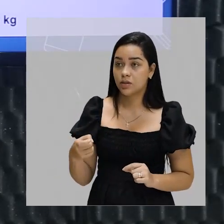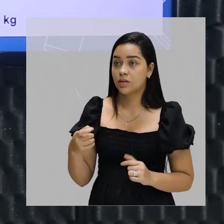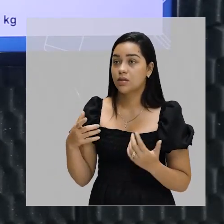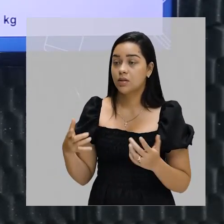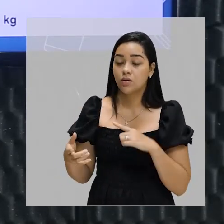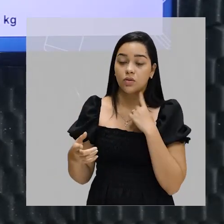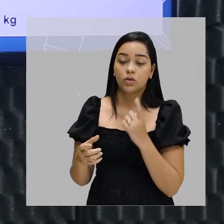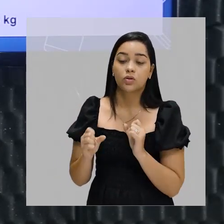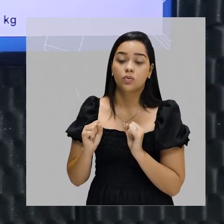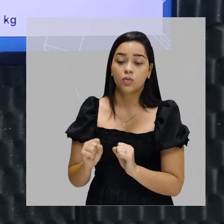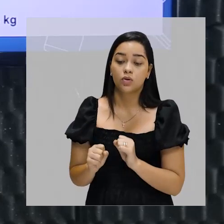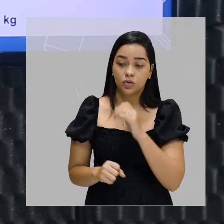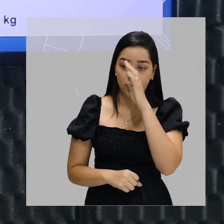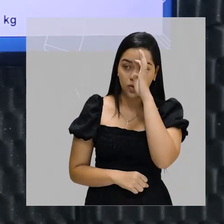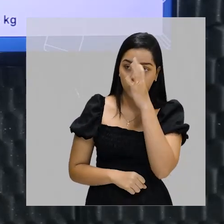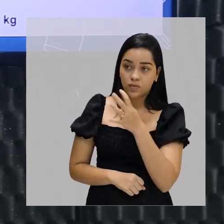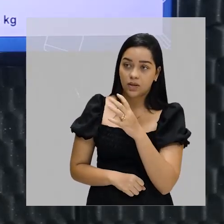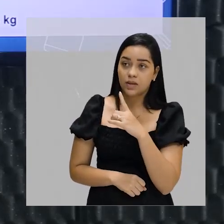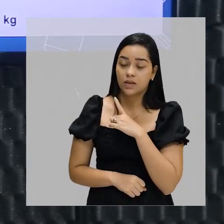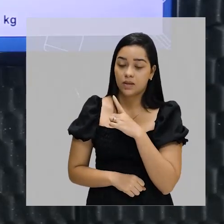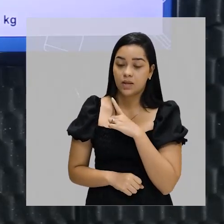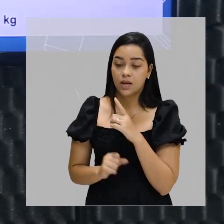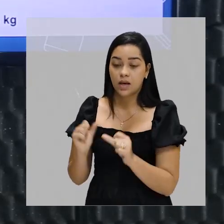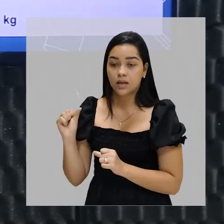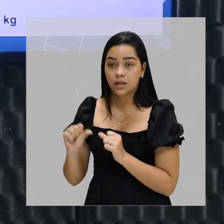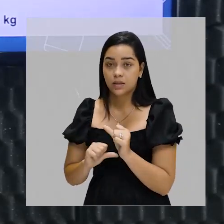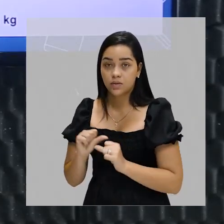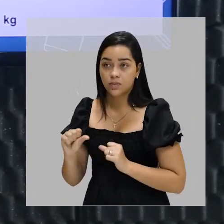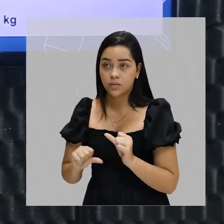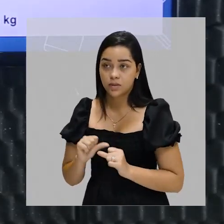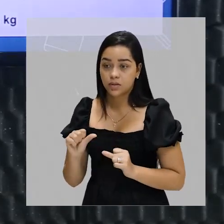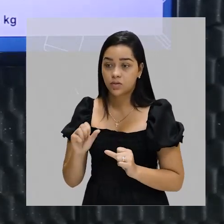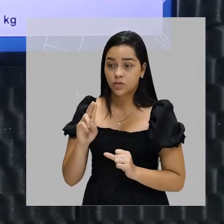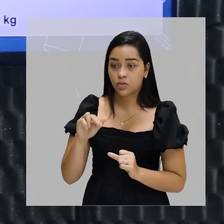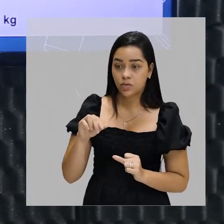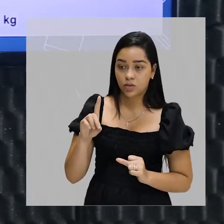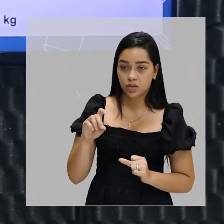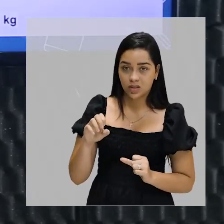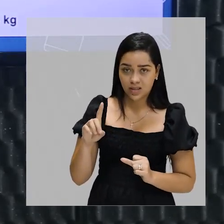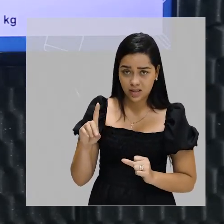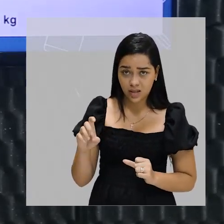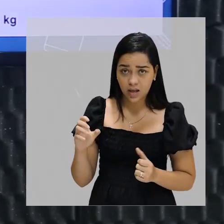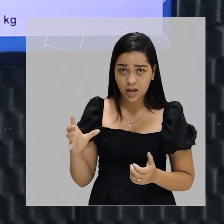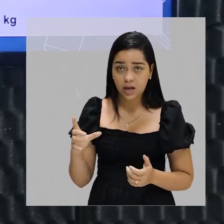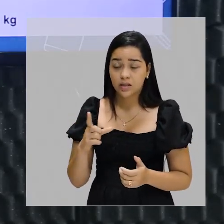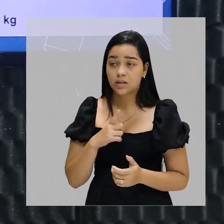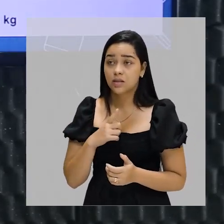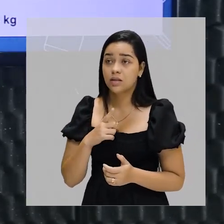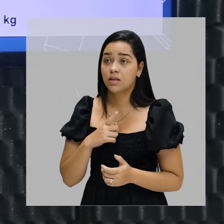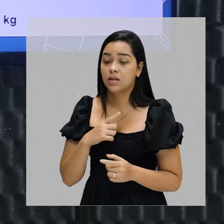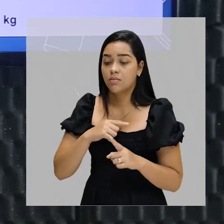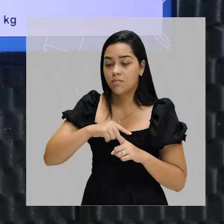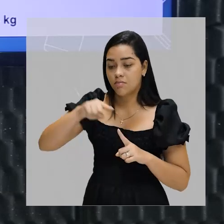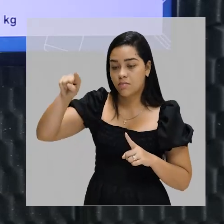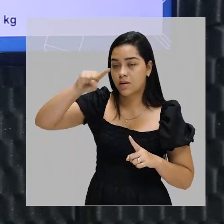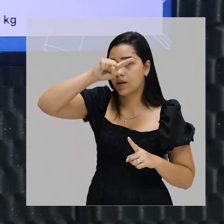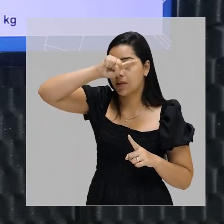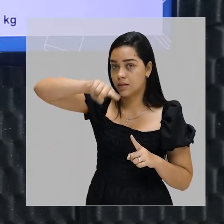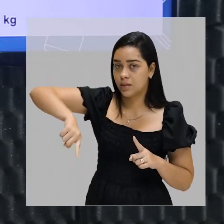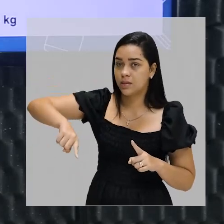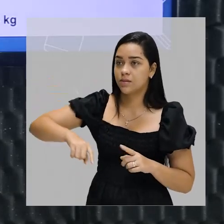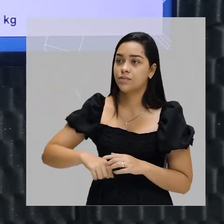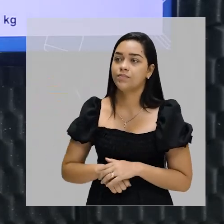nós podemos resolver a transformação de unidades de medida através de uma regra de 3